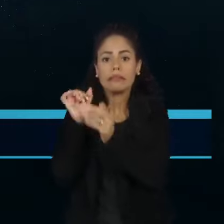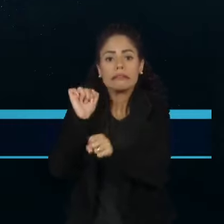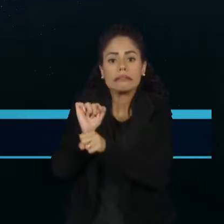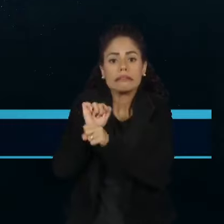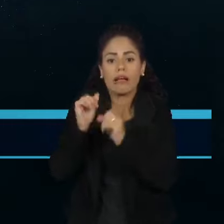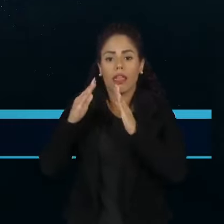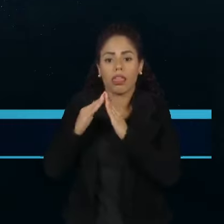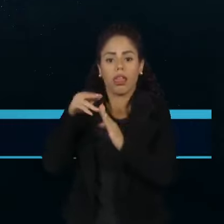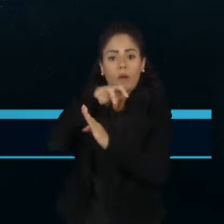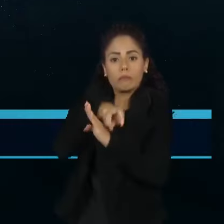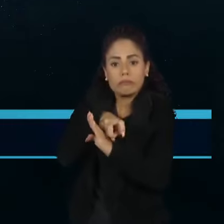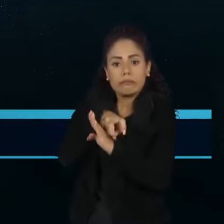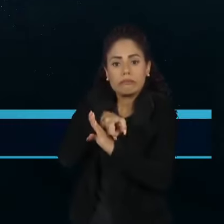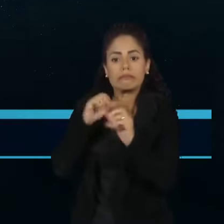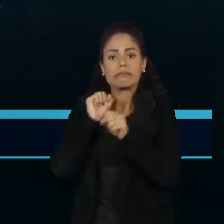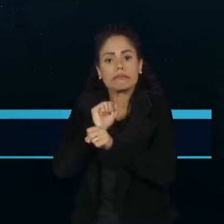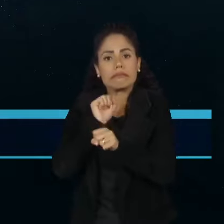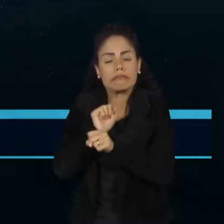telhado para ser resgatada.